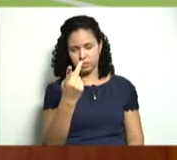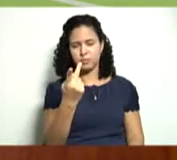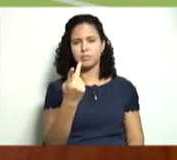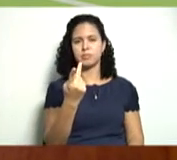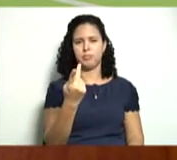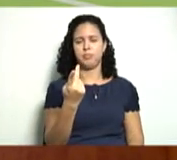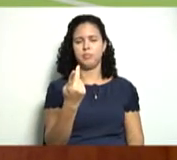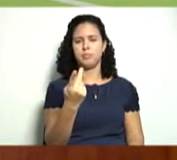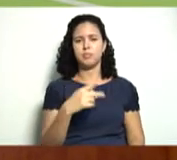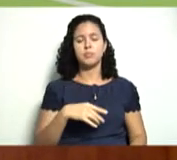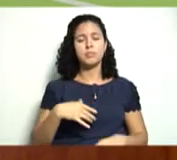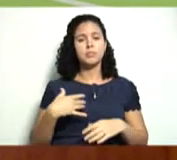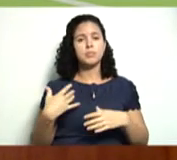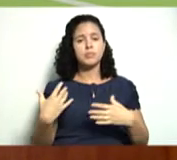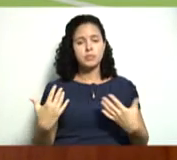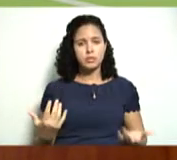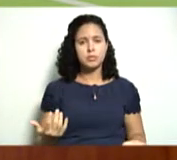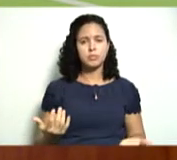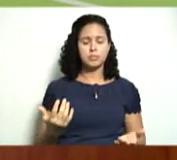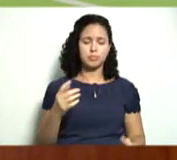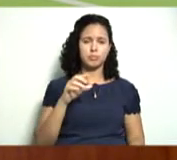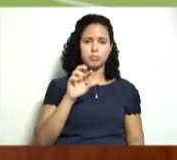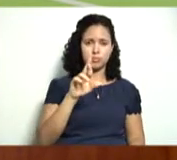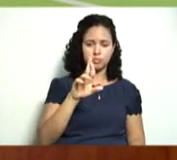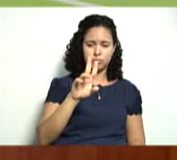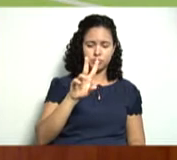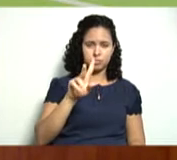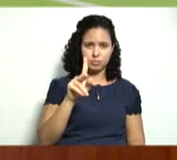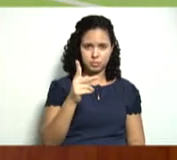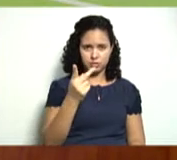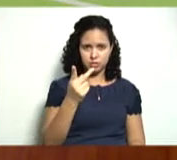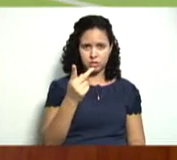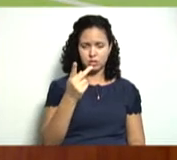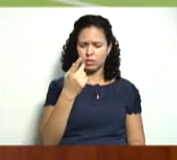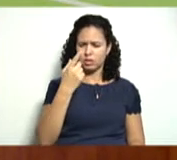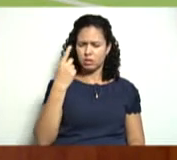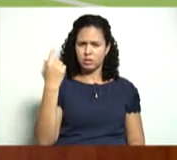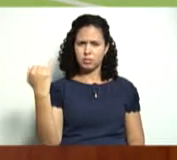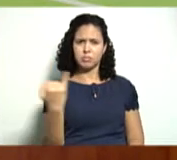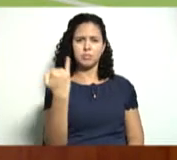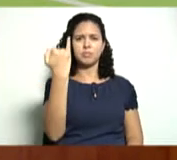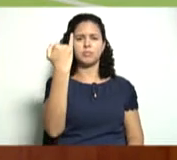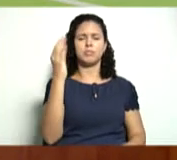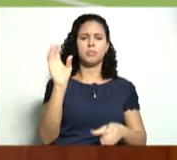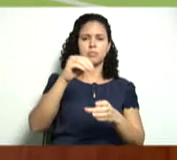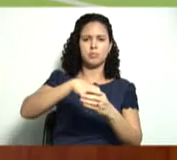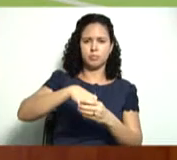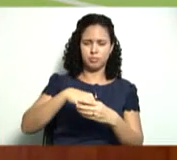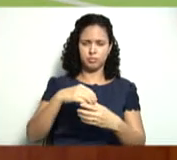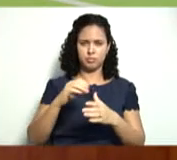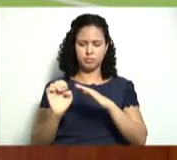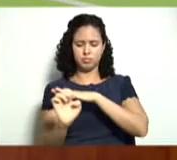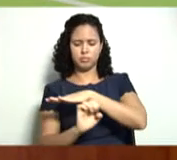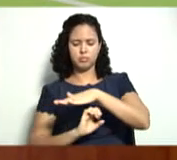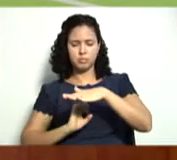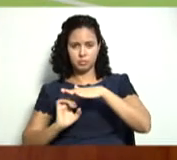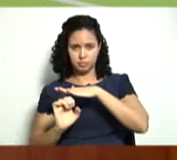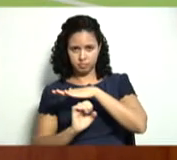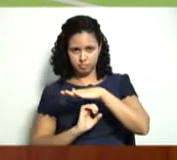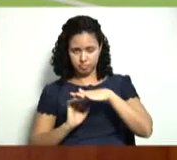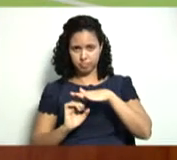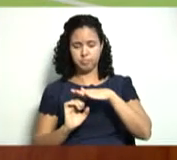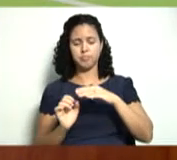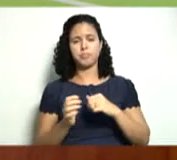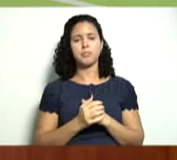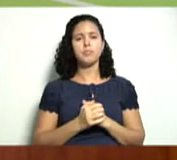empresa mas o e recursos humanos também é um dos maiores patrimônios então rh vai cuidar desse outro património